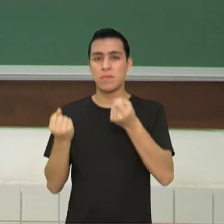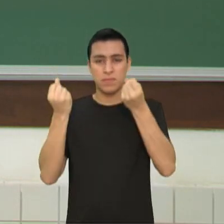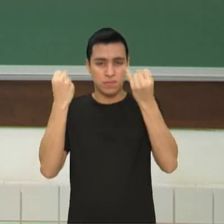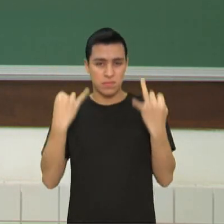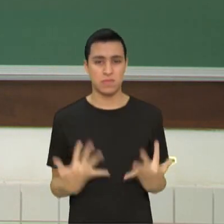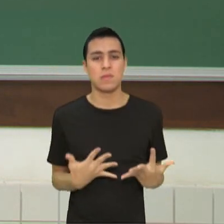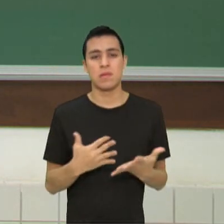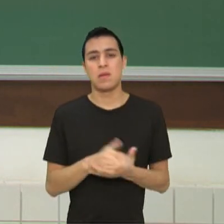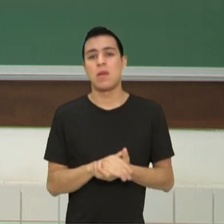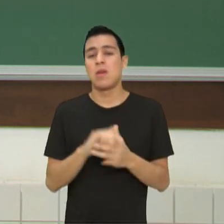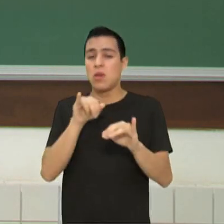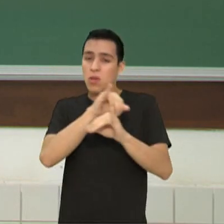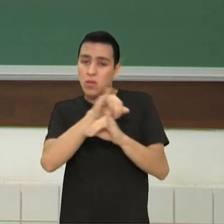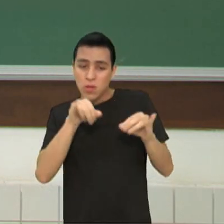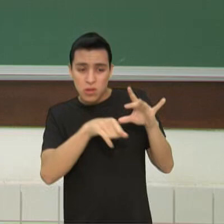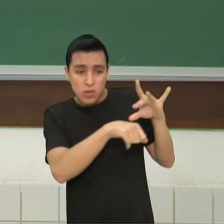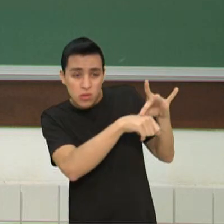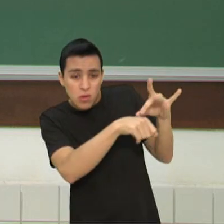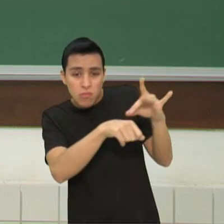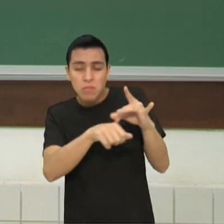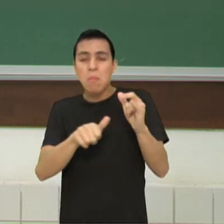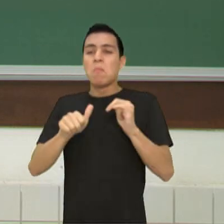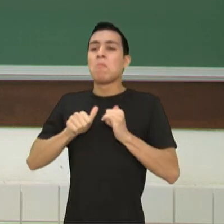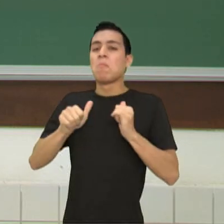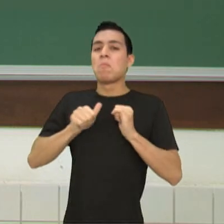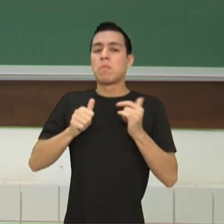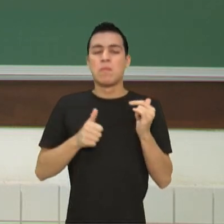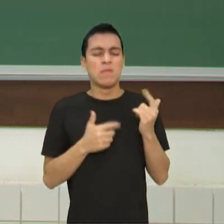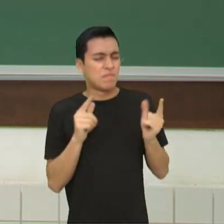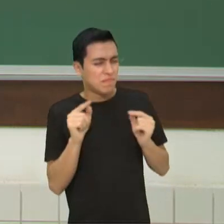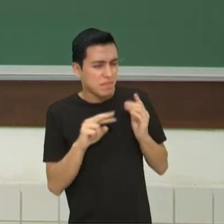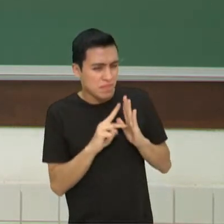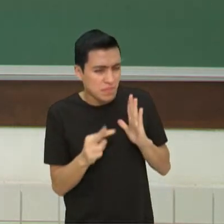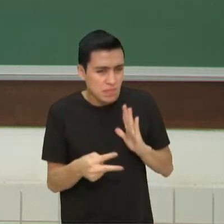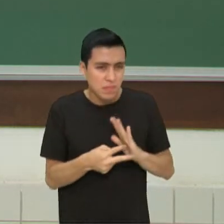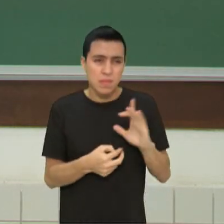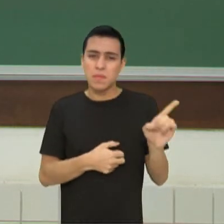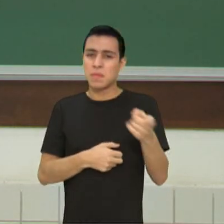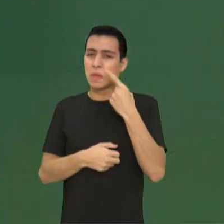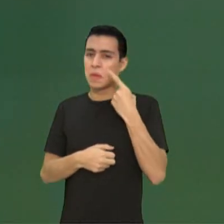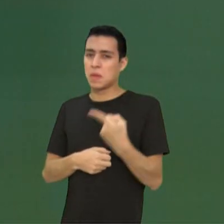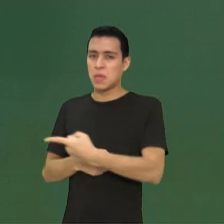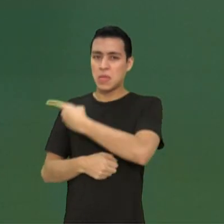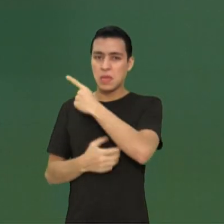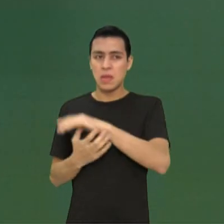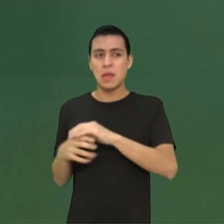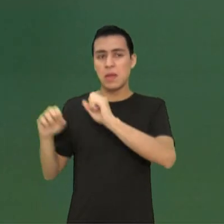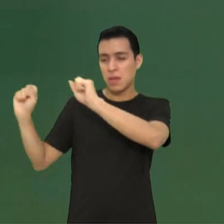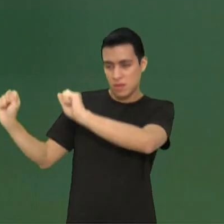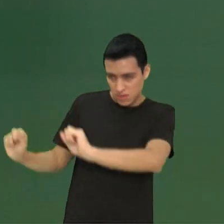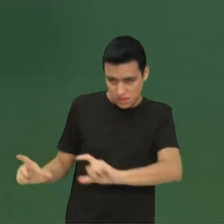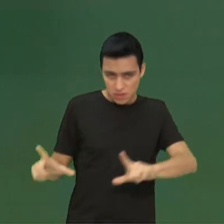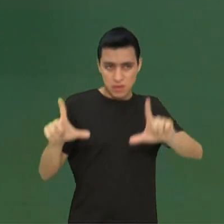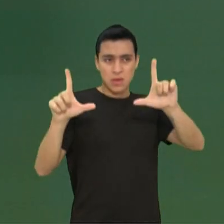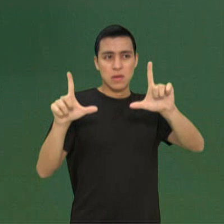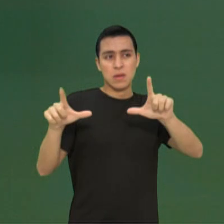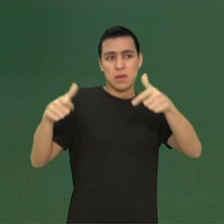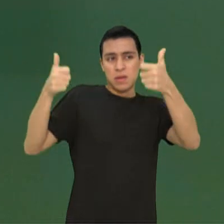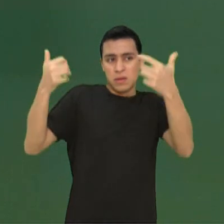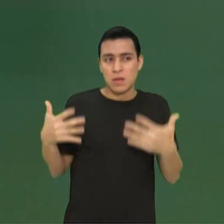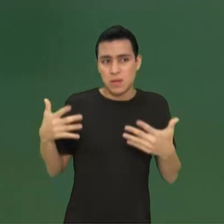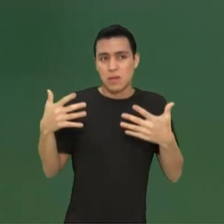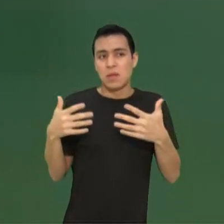com vocês. Doenças negligenciadas. O que é isso? Olha aqui. Na imagem,